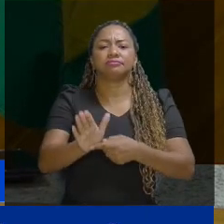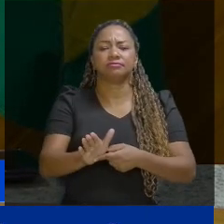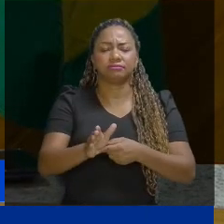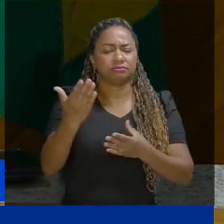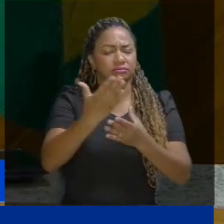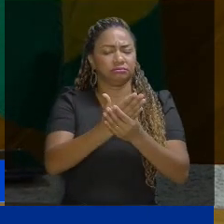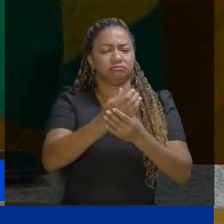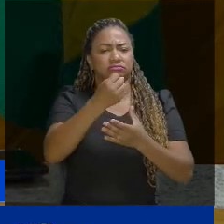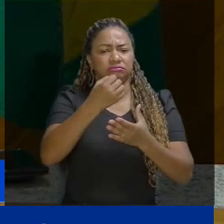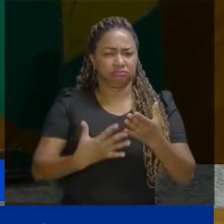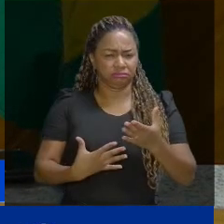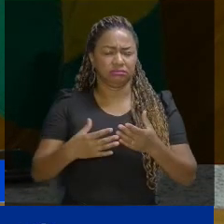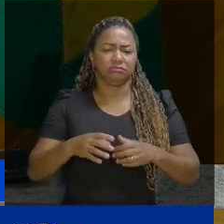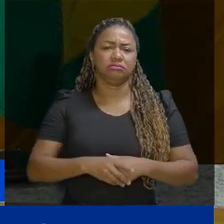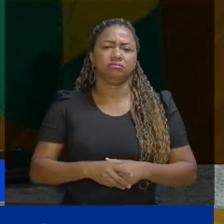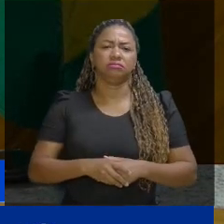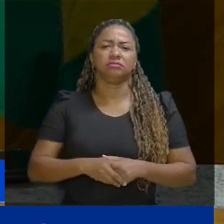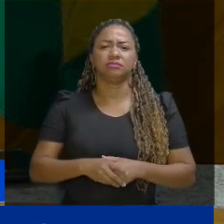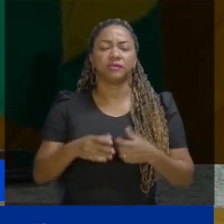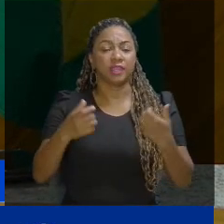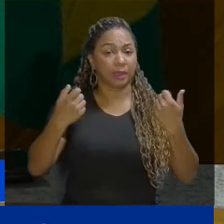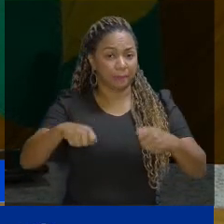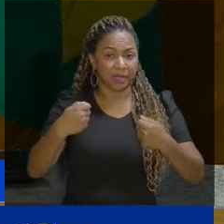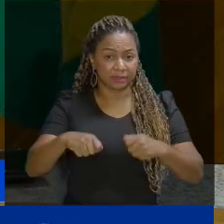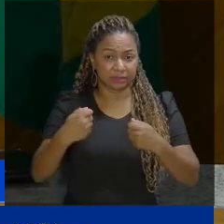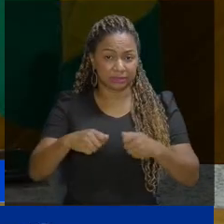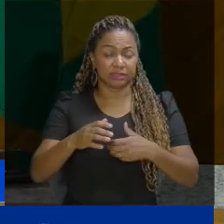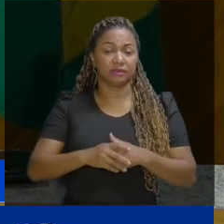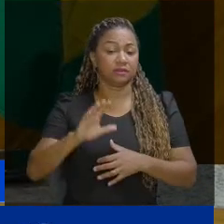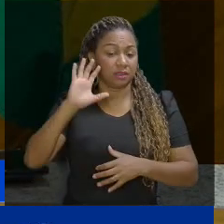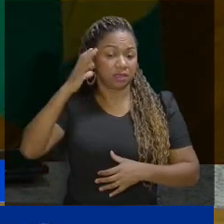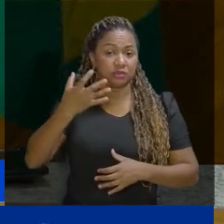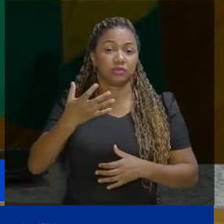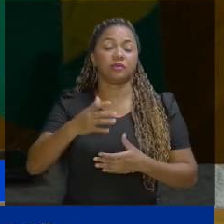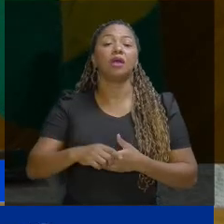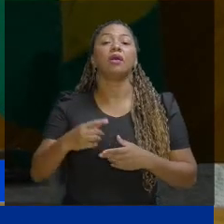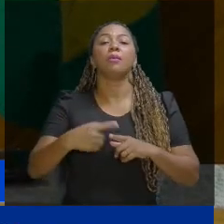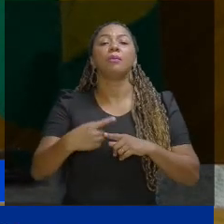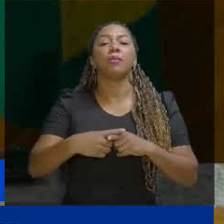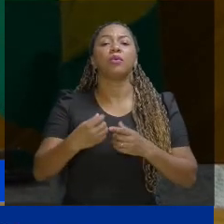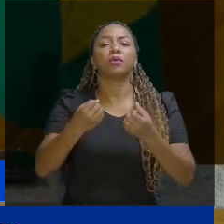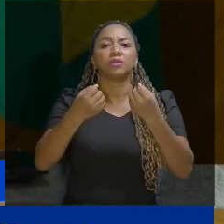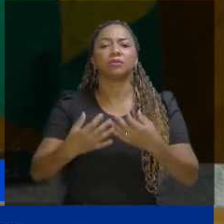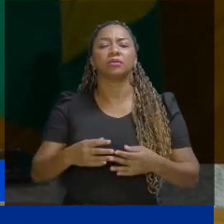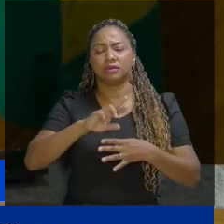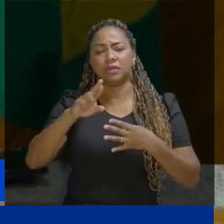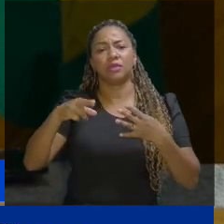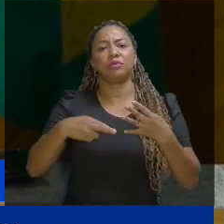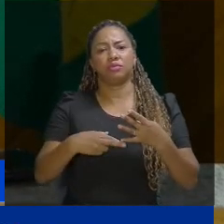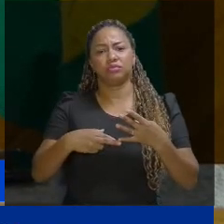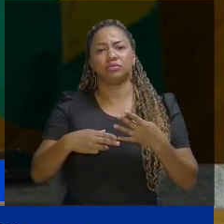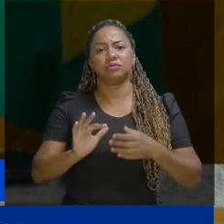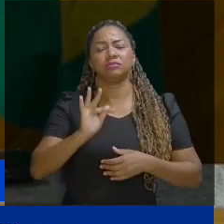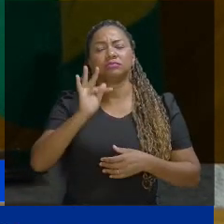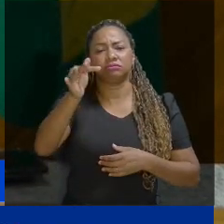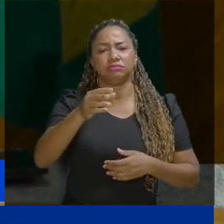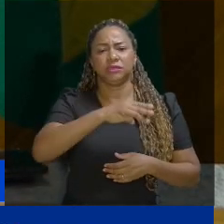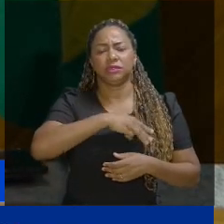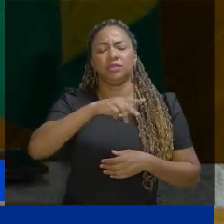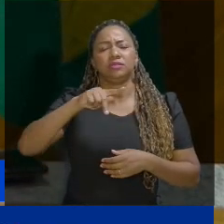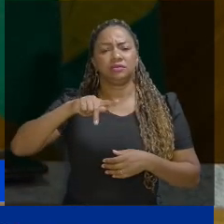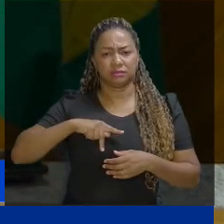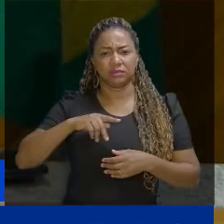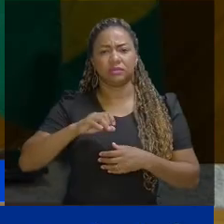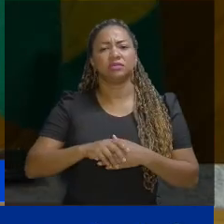embargos de declaração. Precisa ser suprida, inclusive porque justifica pretensões recursais futuras do Ministério